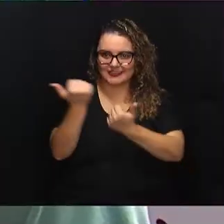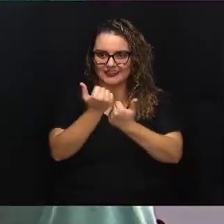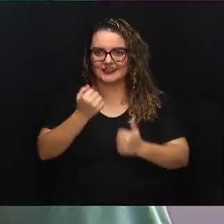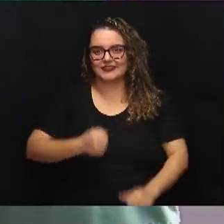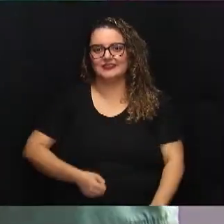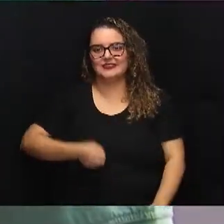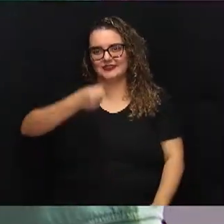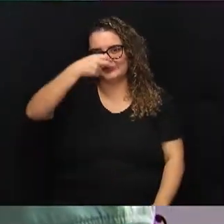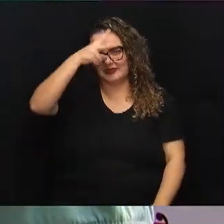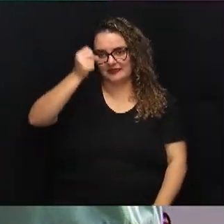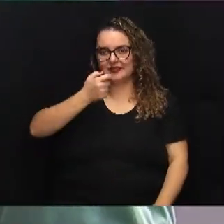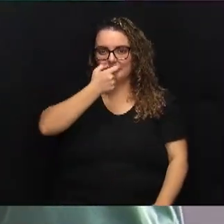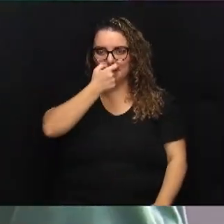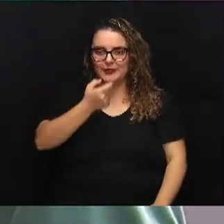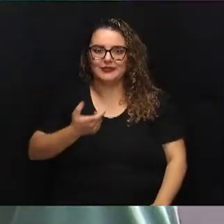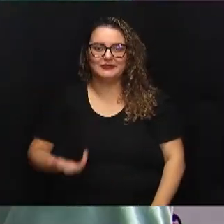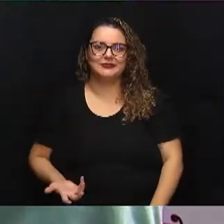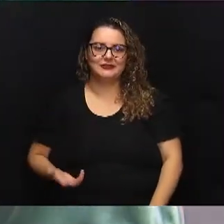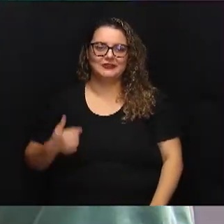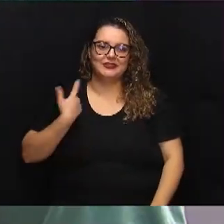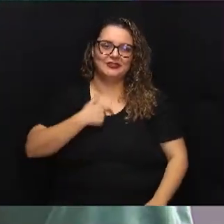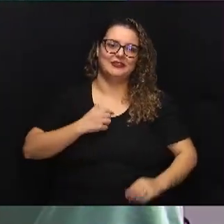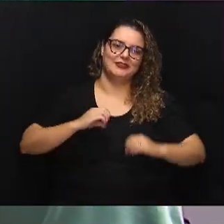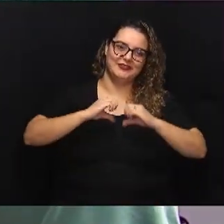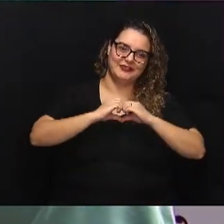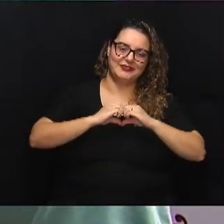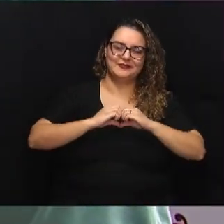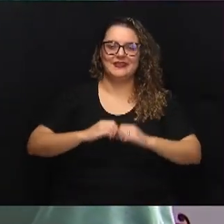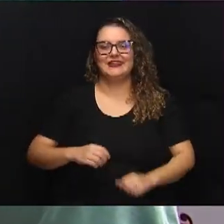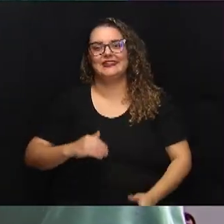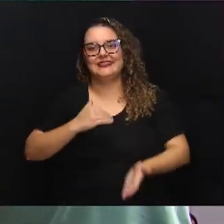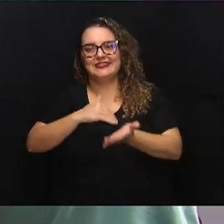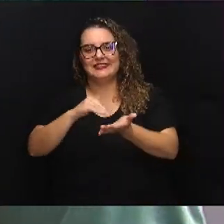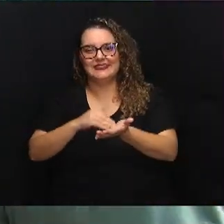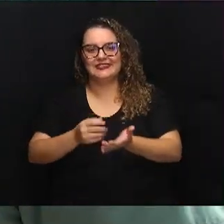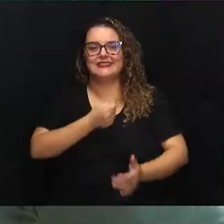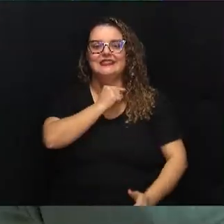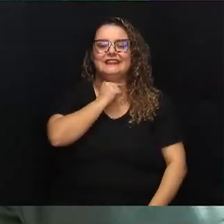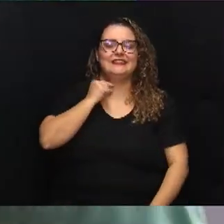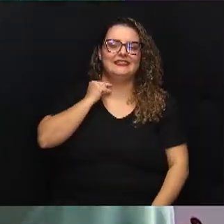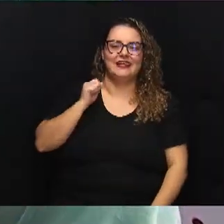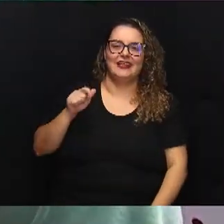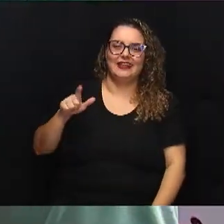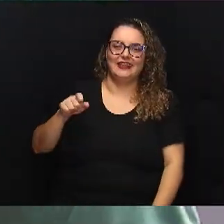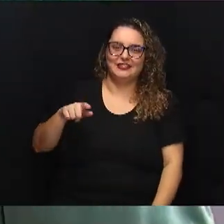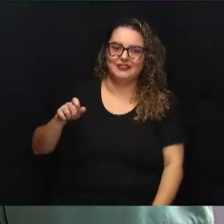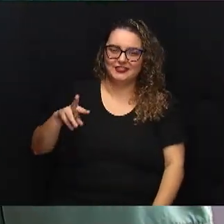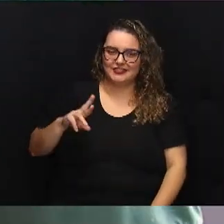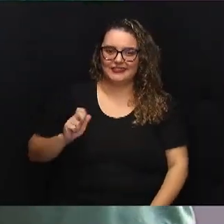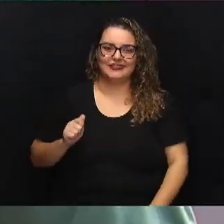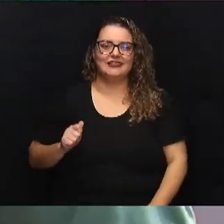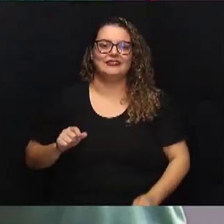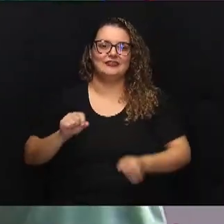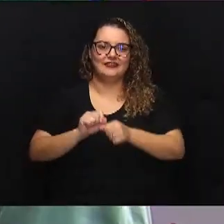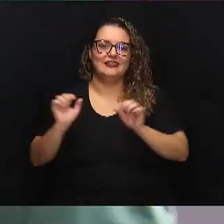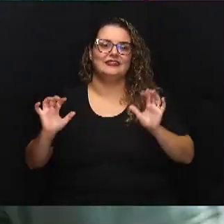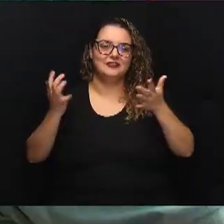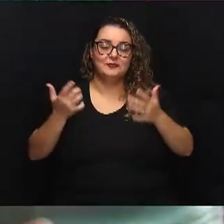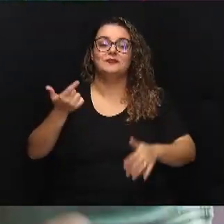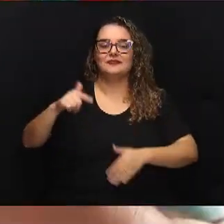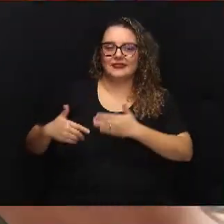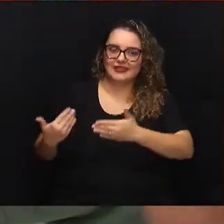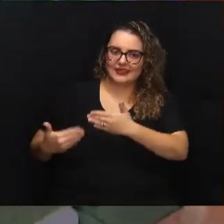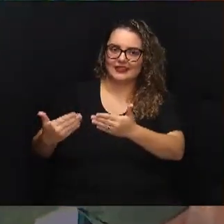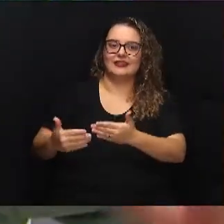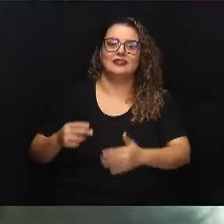Vanderlei de Almeida e a nossa amada Alexandra Caprioli, a nossa secretária de Cultura, que fez essa festa maravilhosa e que vai dar sequência a ela